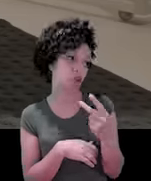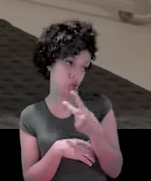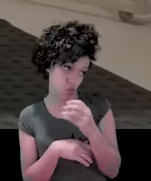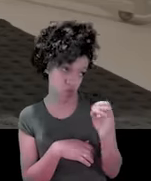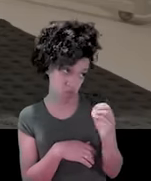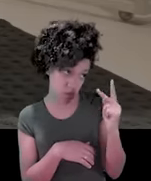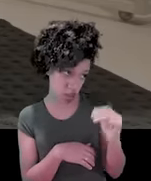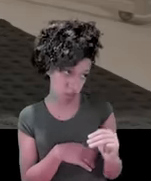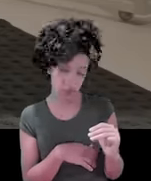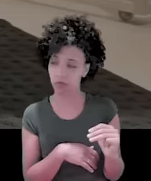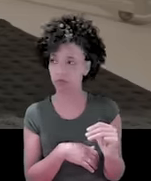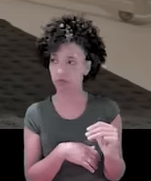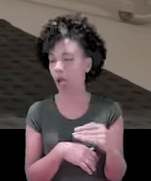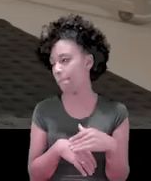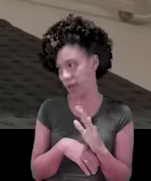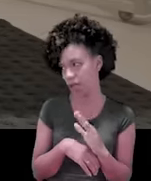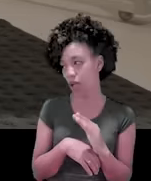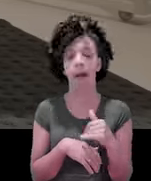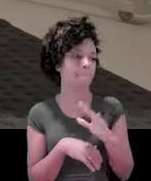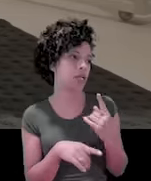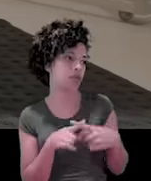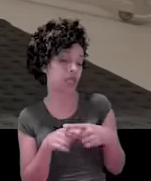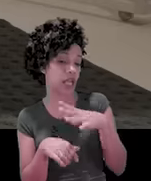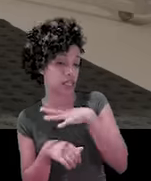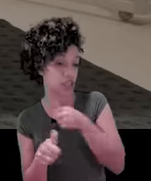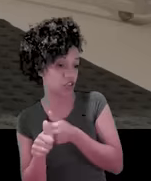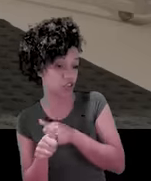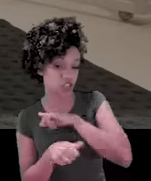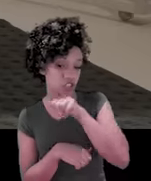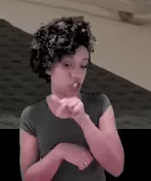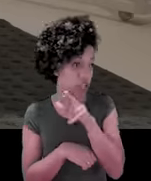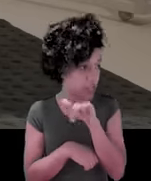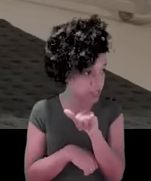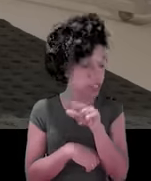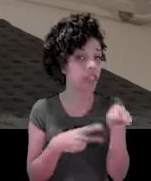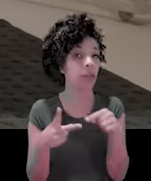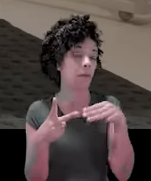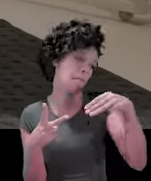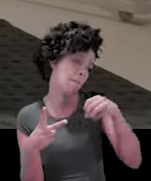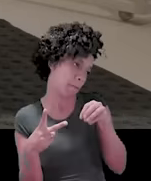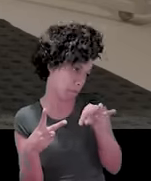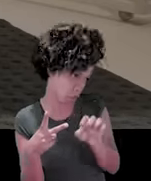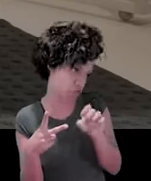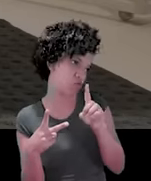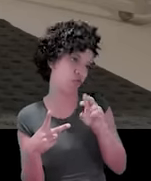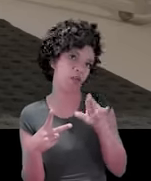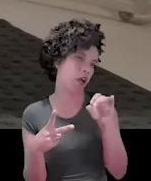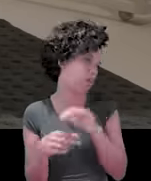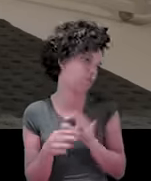nem isso não é mais atrás porque a cidade mais próxima Laranjal do Jari tenha de ouro podemos Dourados Mas